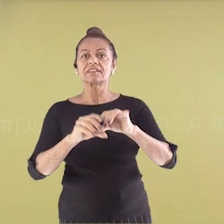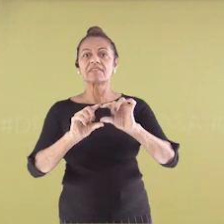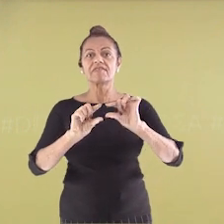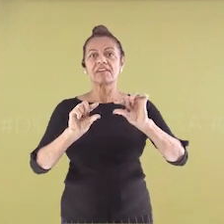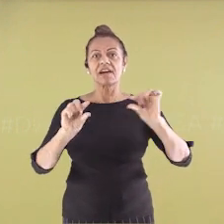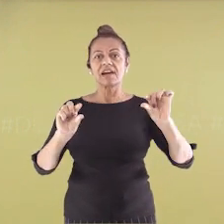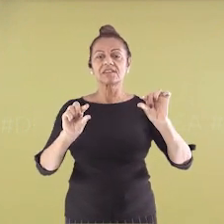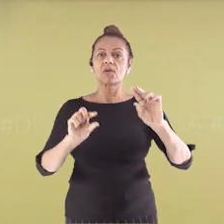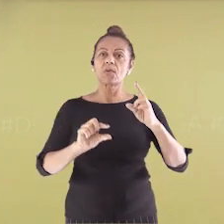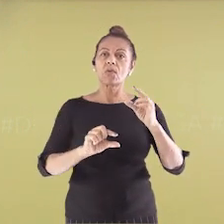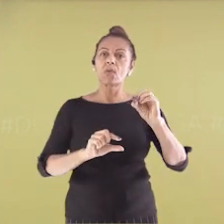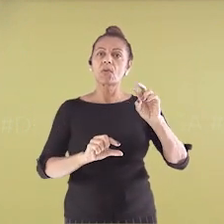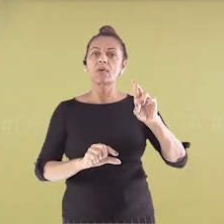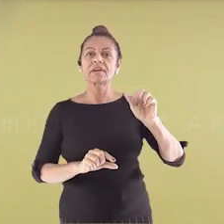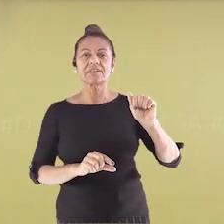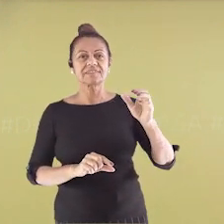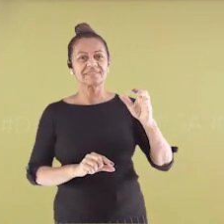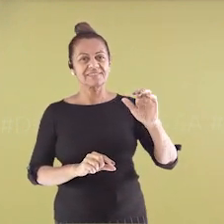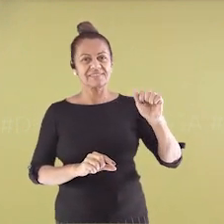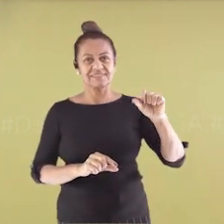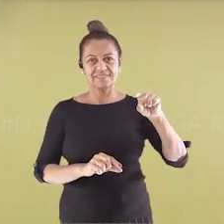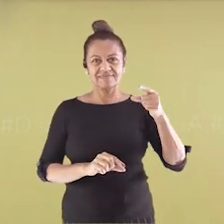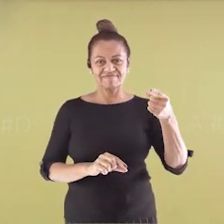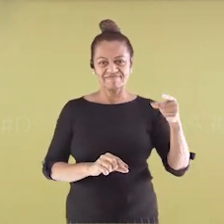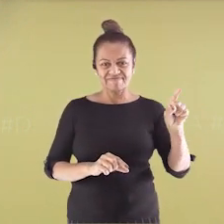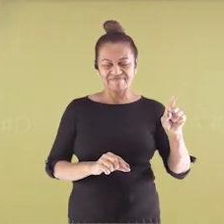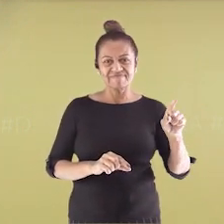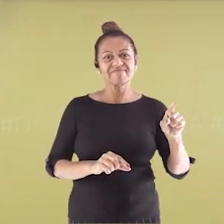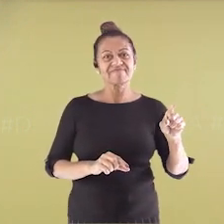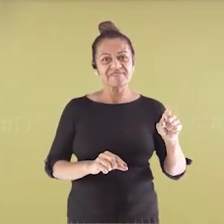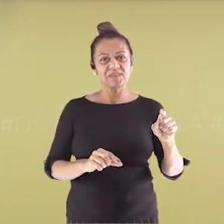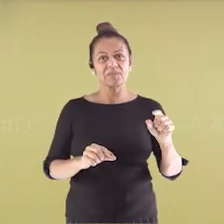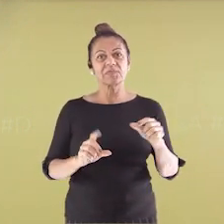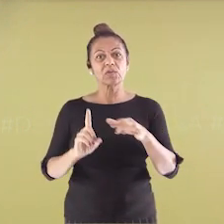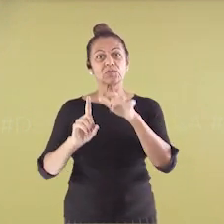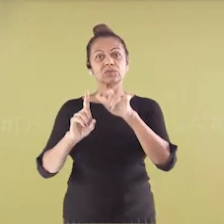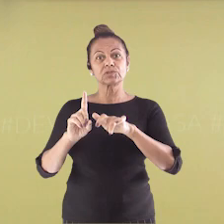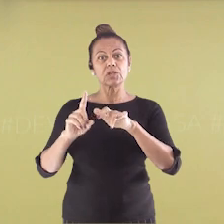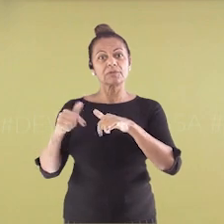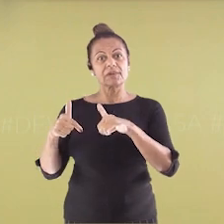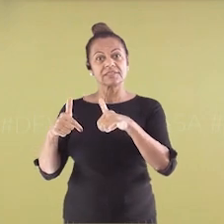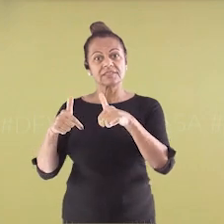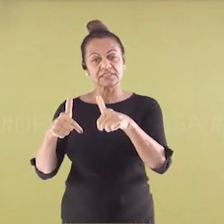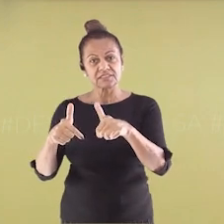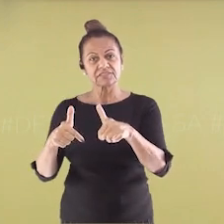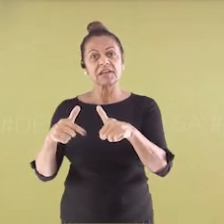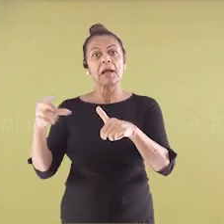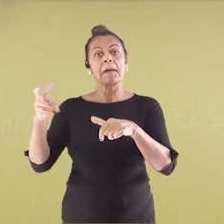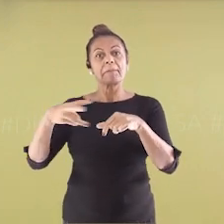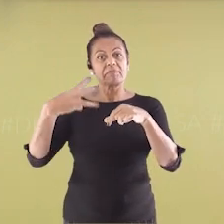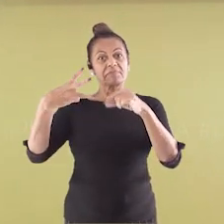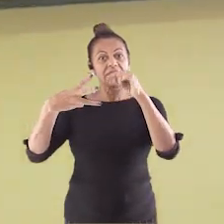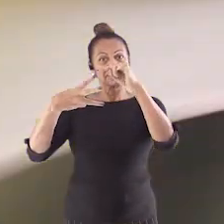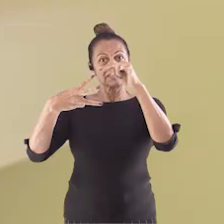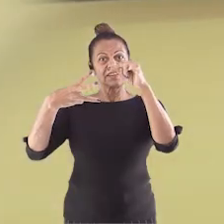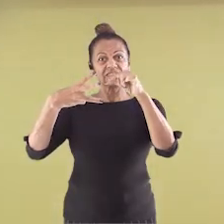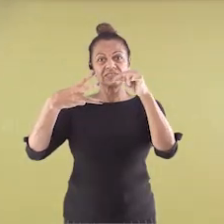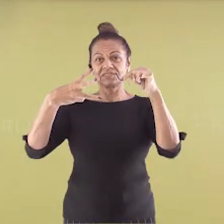e oração, sujeito e predicado e também as vozes verbais, ativa, passiva e